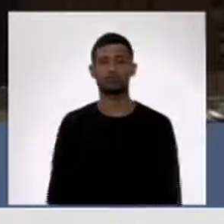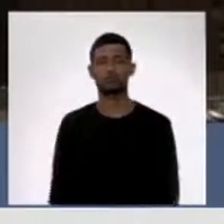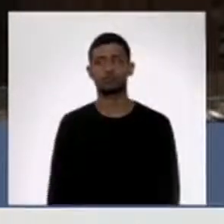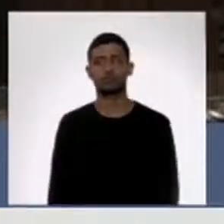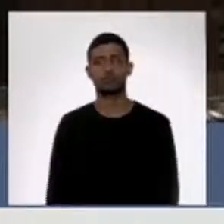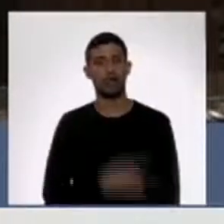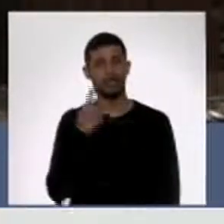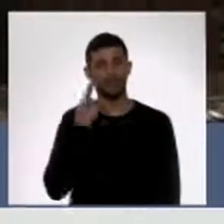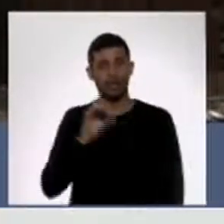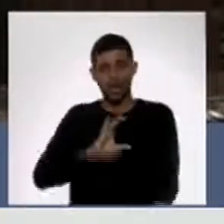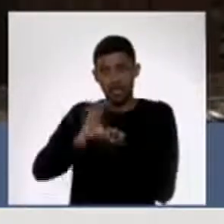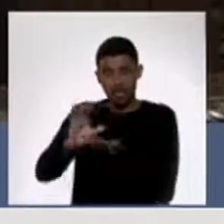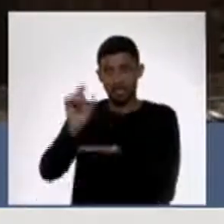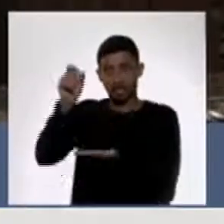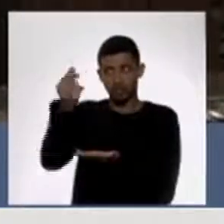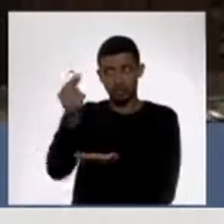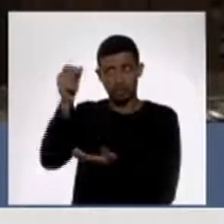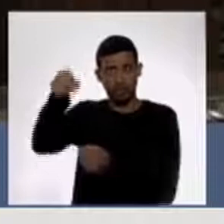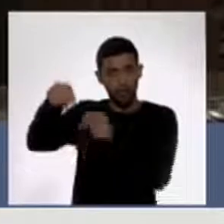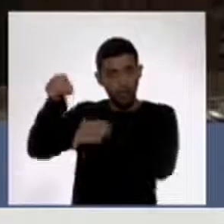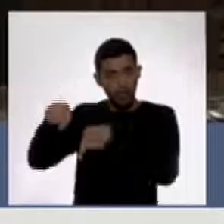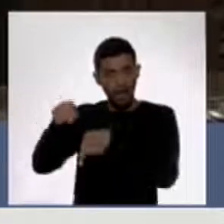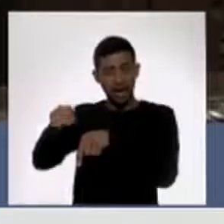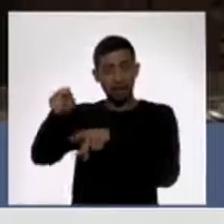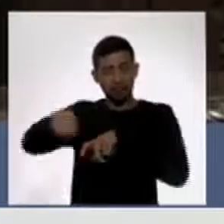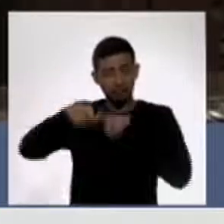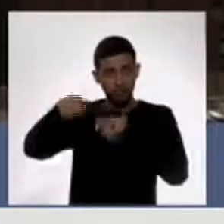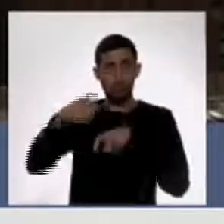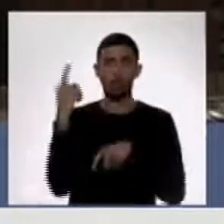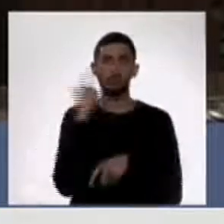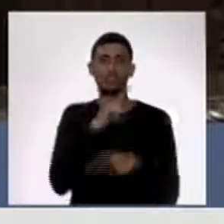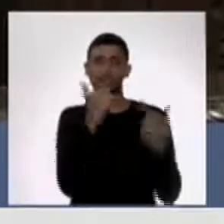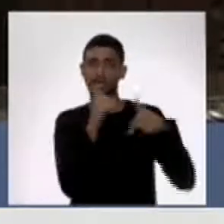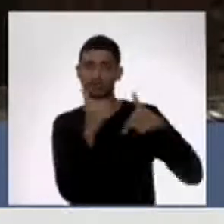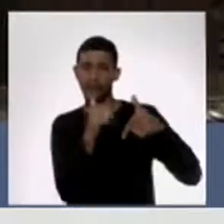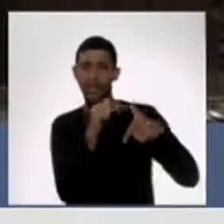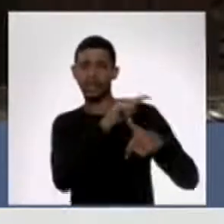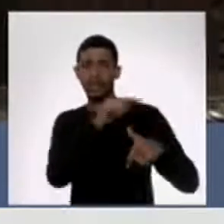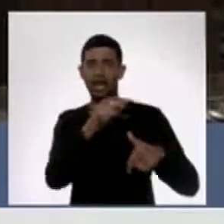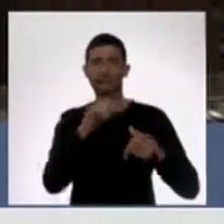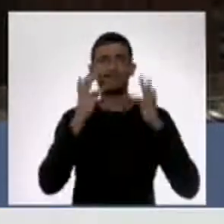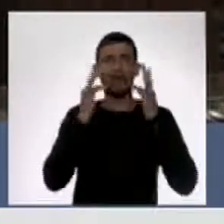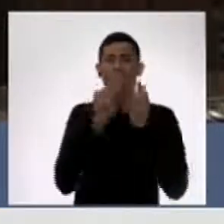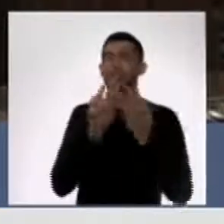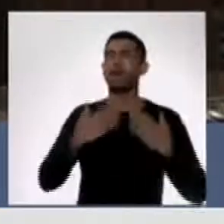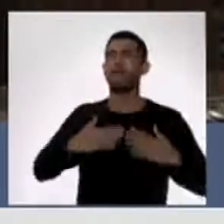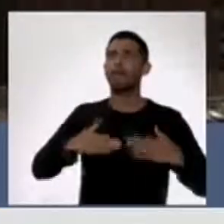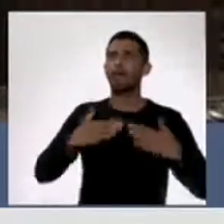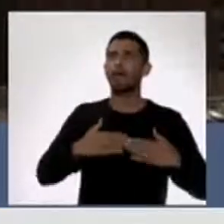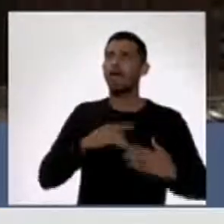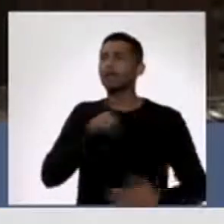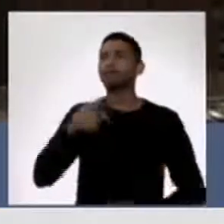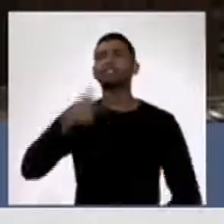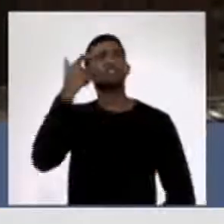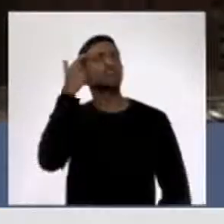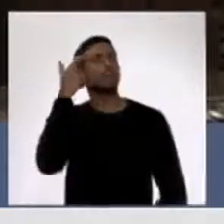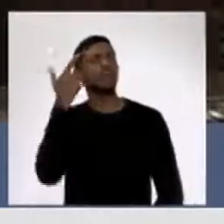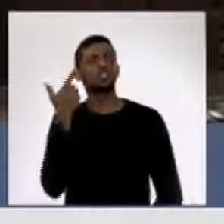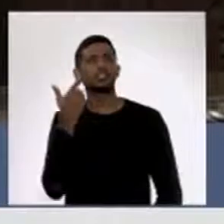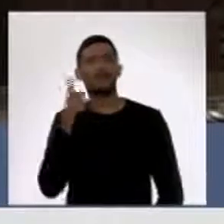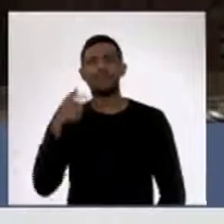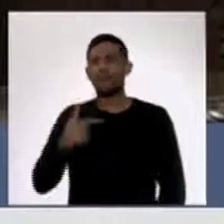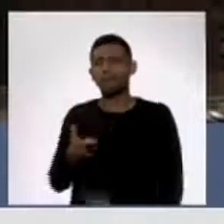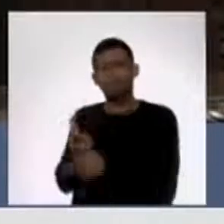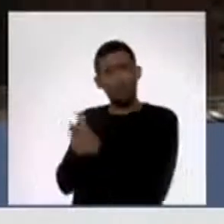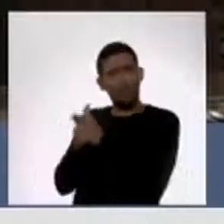O investimento no campo gera emprego, estabilidade para as famílias. E aí vocês podem pensar, o que a chacina do Borel